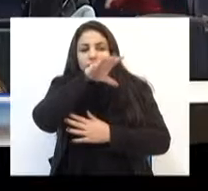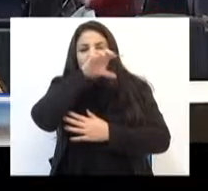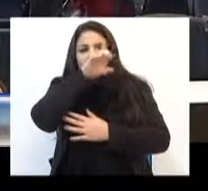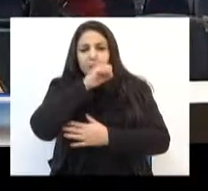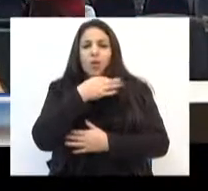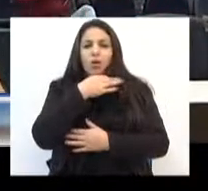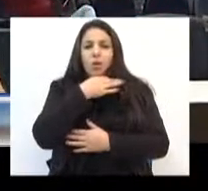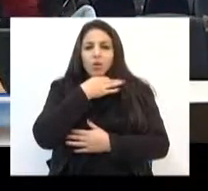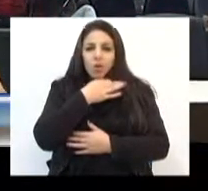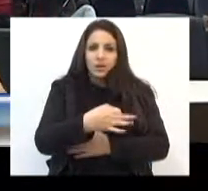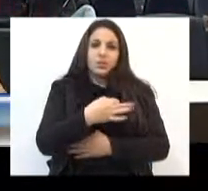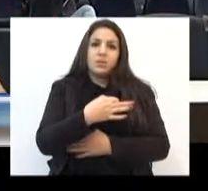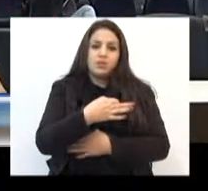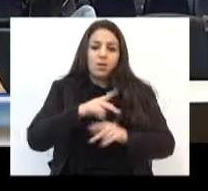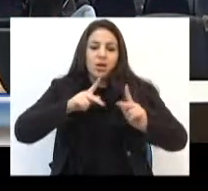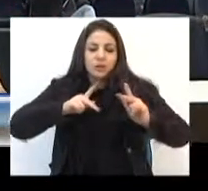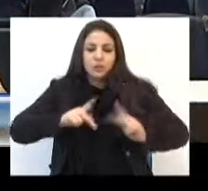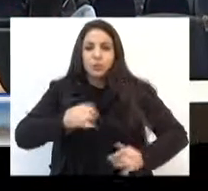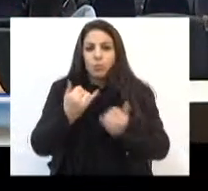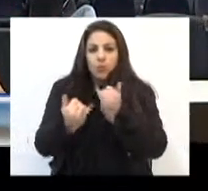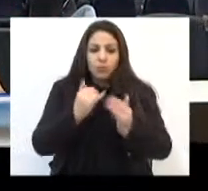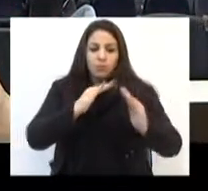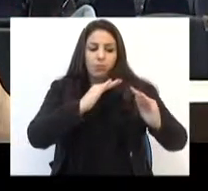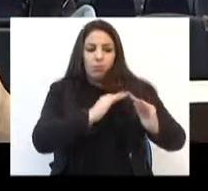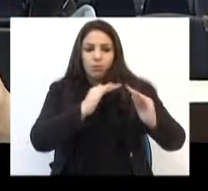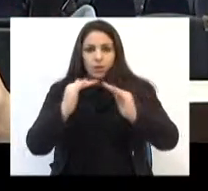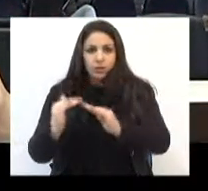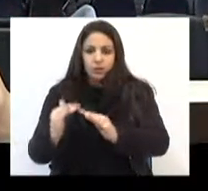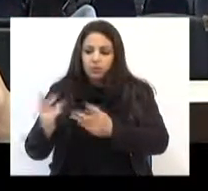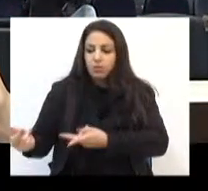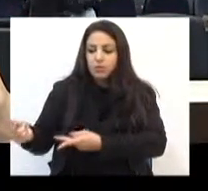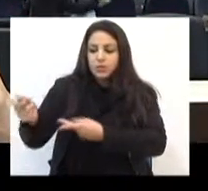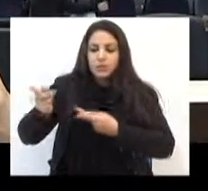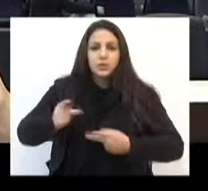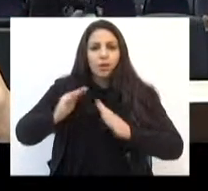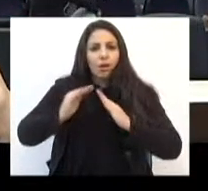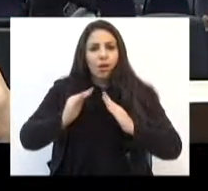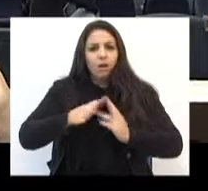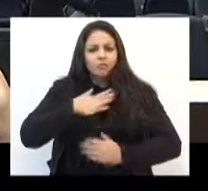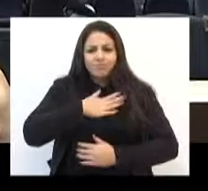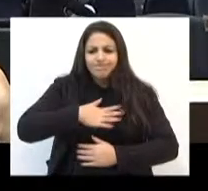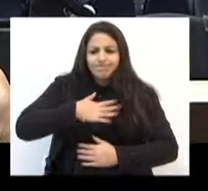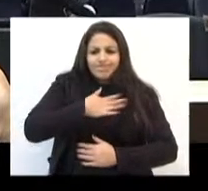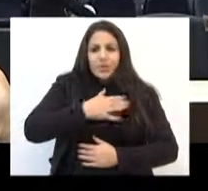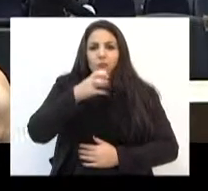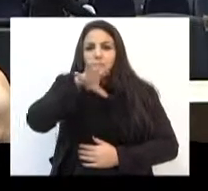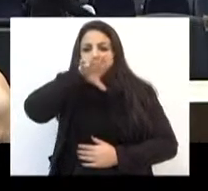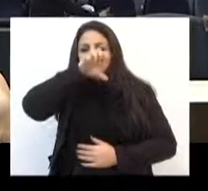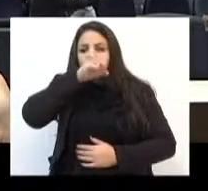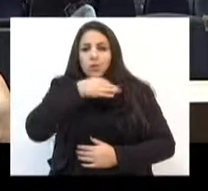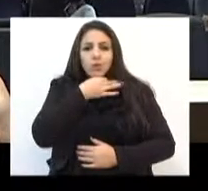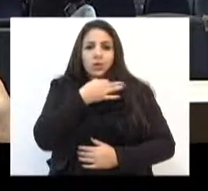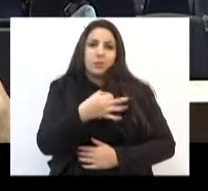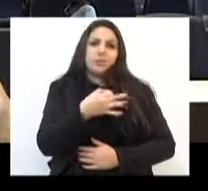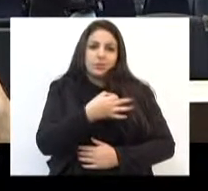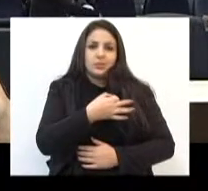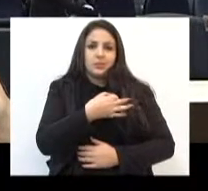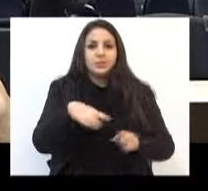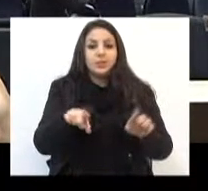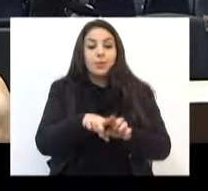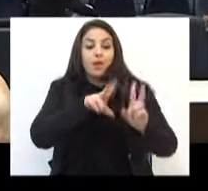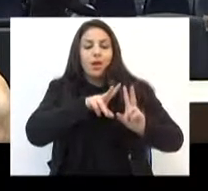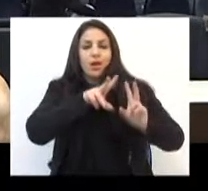pessoas, sem contar os servidores que lá estão. O presidente da Associação de Moradores, Rodolfo Boita, disse que a rede de esgoto